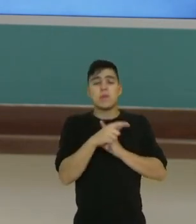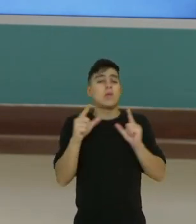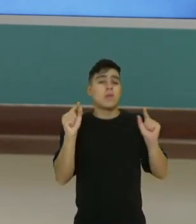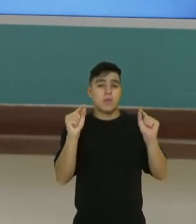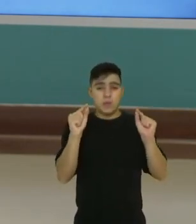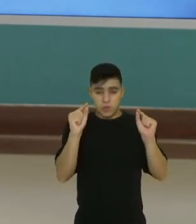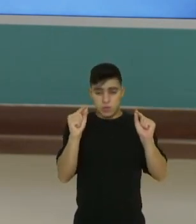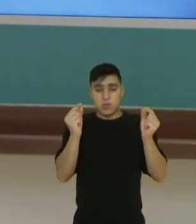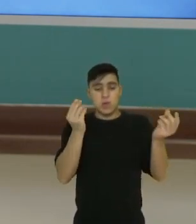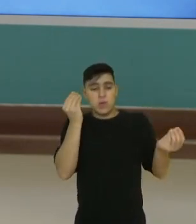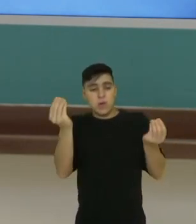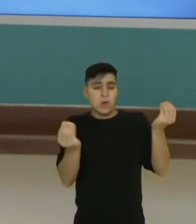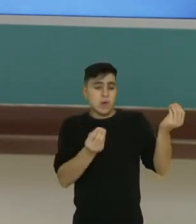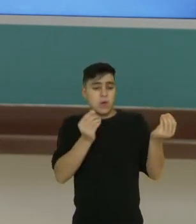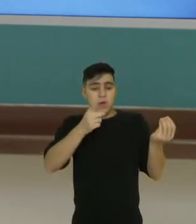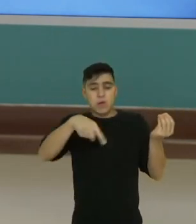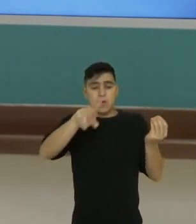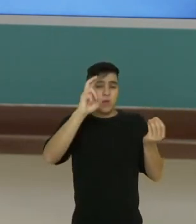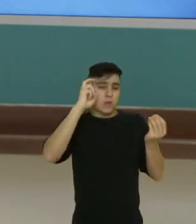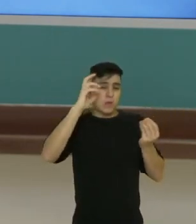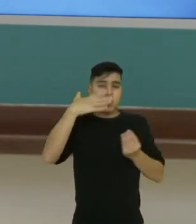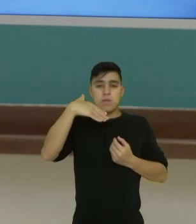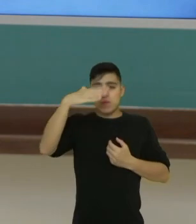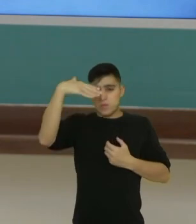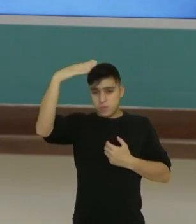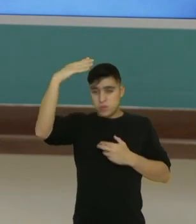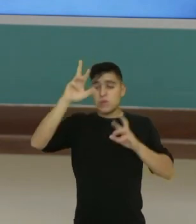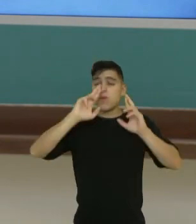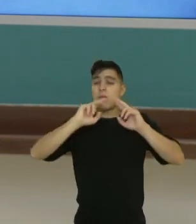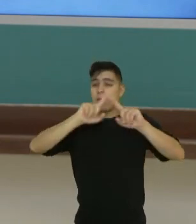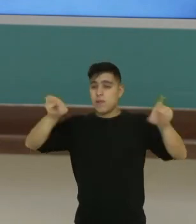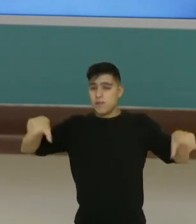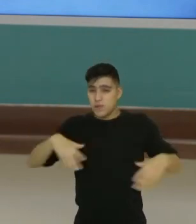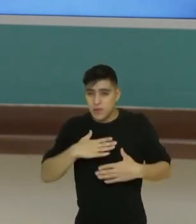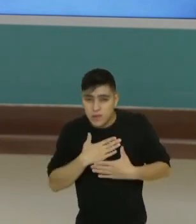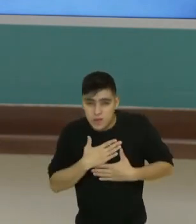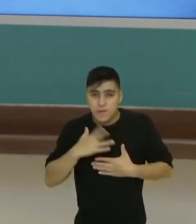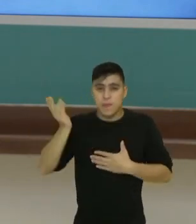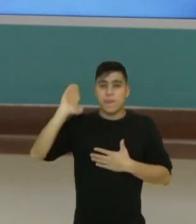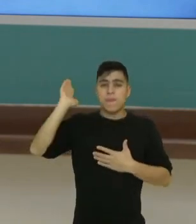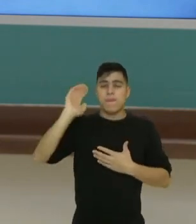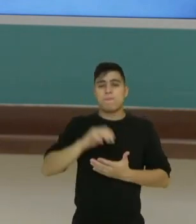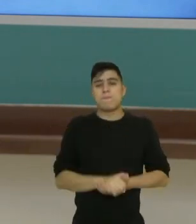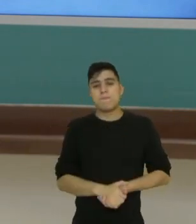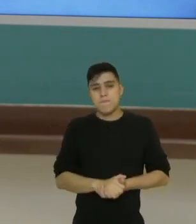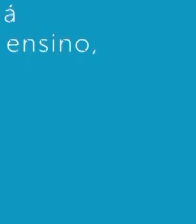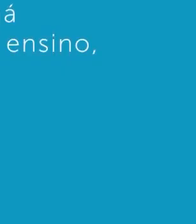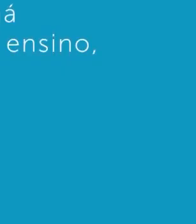as formatações sociais da cultura islâmica. Espero que vocês tenham gostado. Até breve.